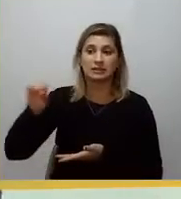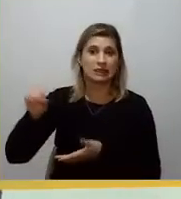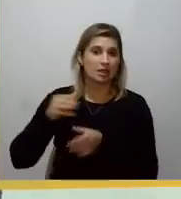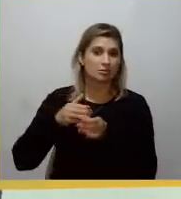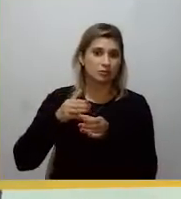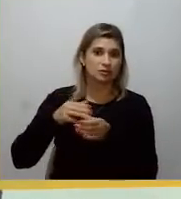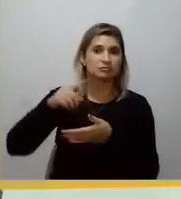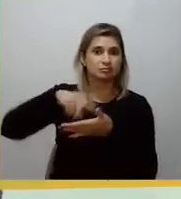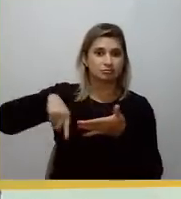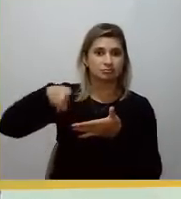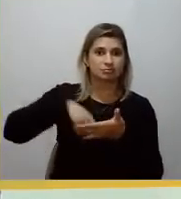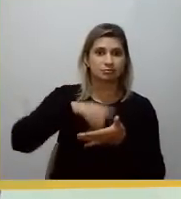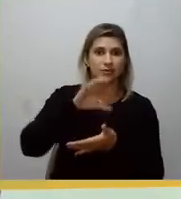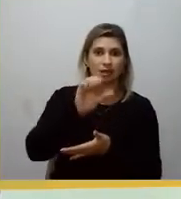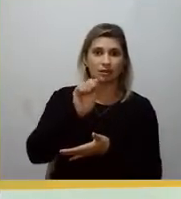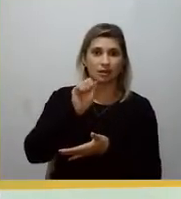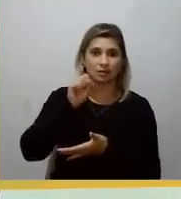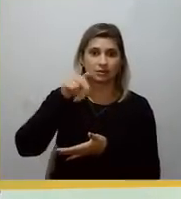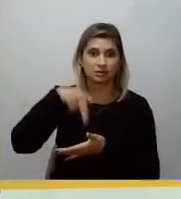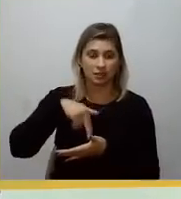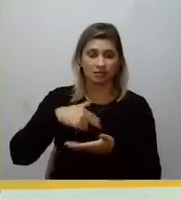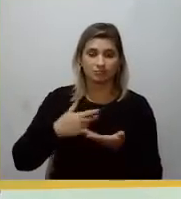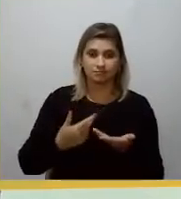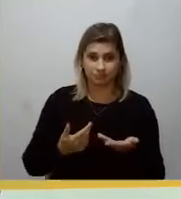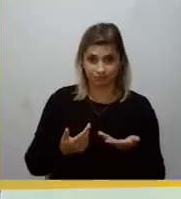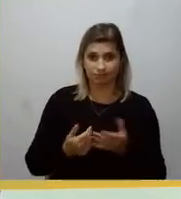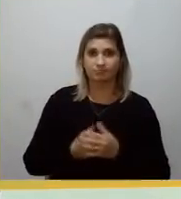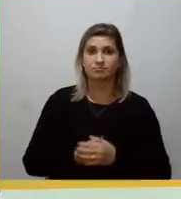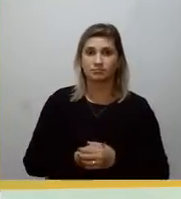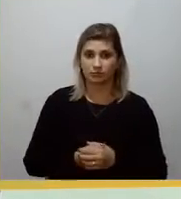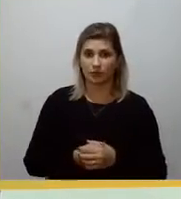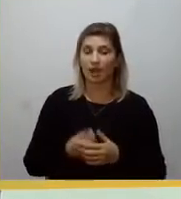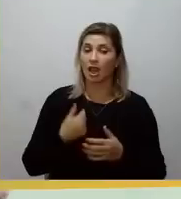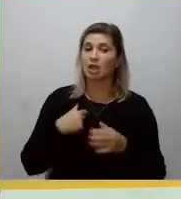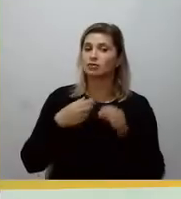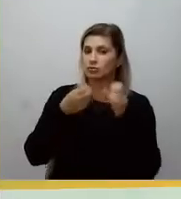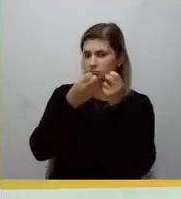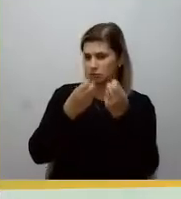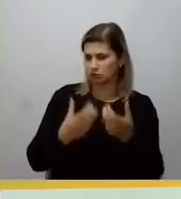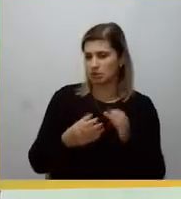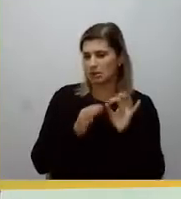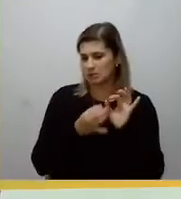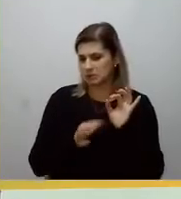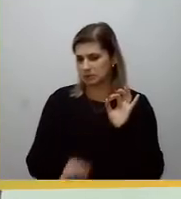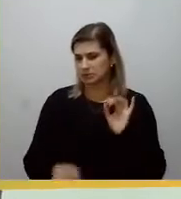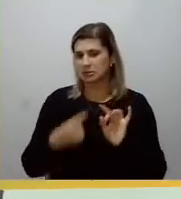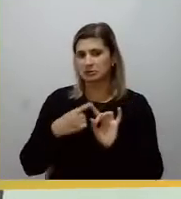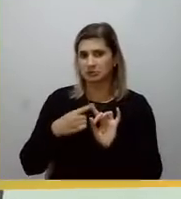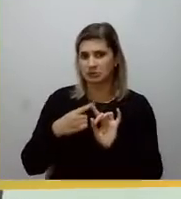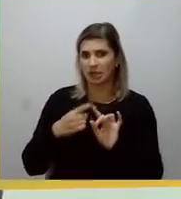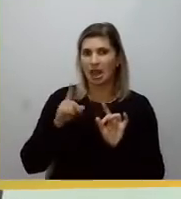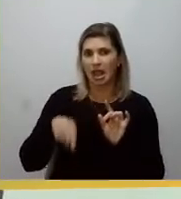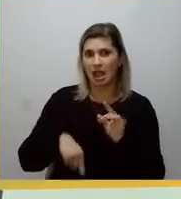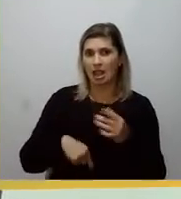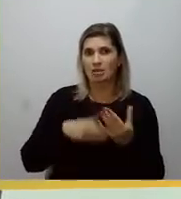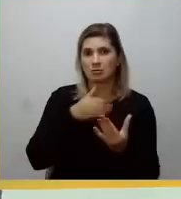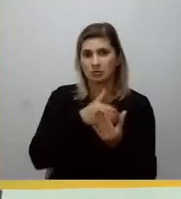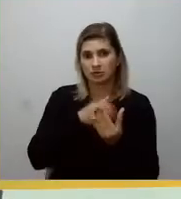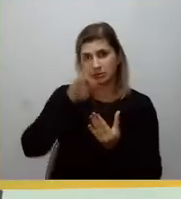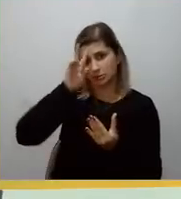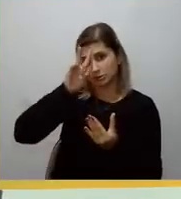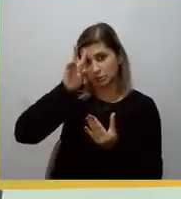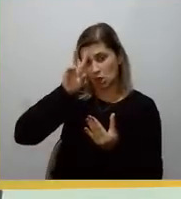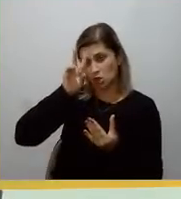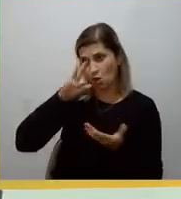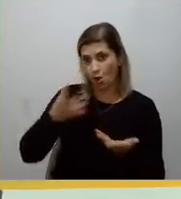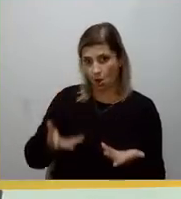época, né, foi um grande debate na cidade, eu estou me alongando porque é um processo histórico, eu preciso peço a liberdade de colocar. Nesse momento,